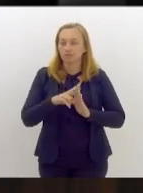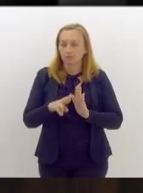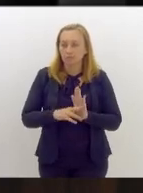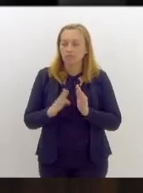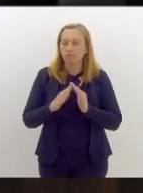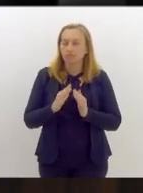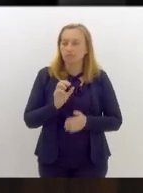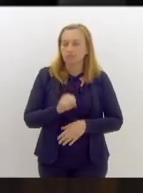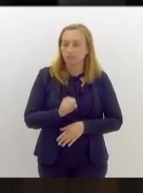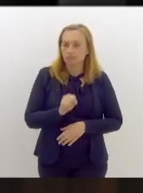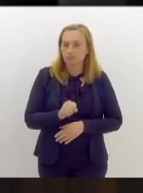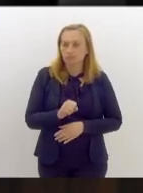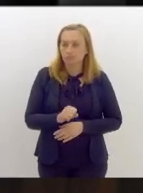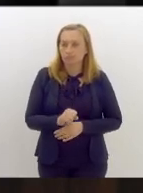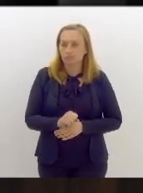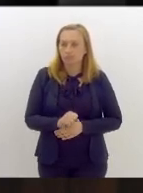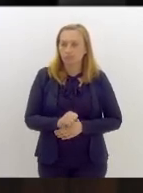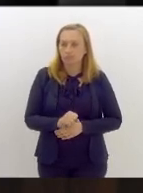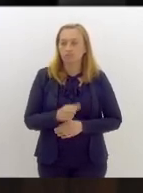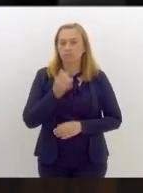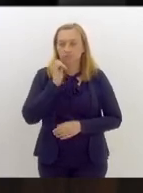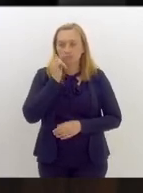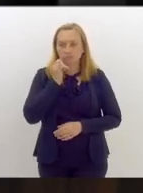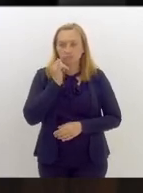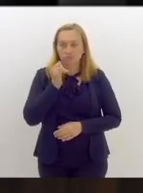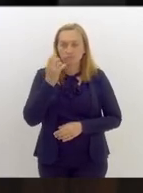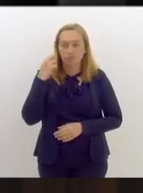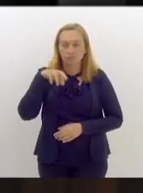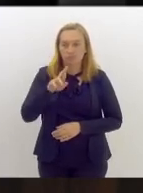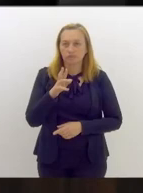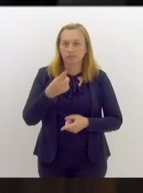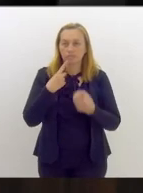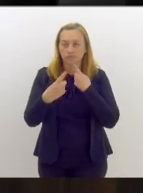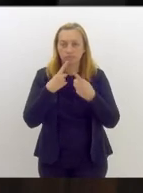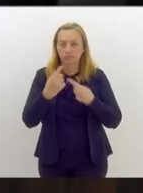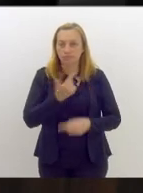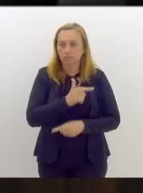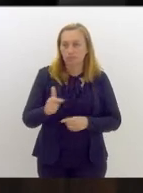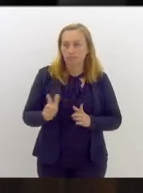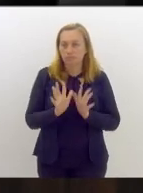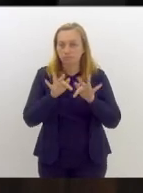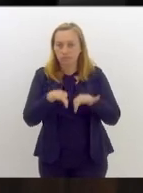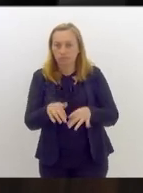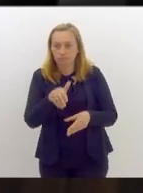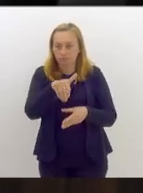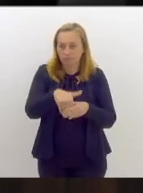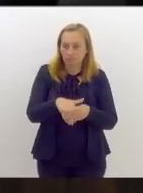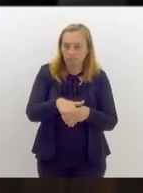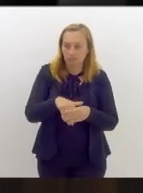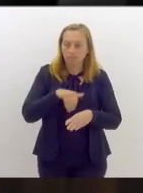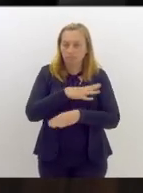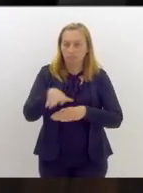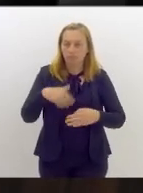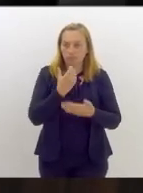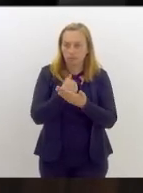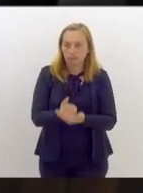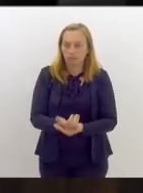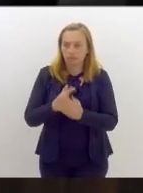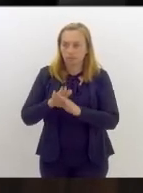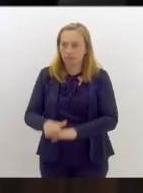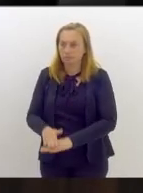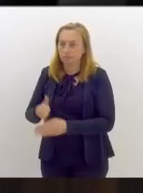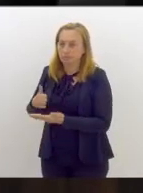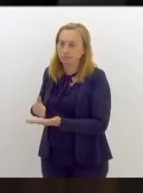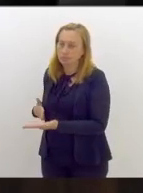Normas Internas, favorável. Relator Rosenberg Reis. Em discussão, não havendo que queira discutir, encerrada a discussão. Em votação, os